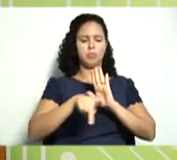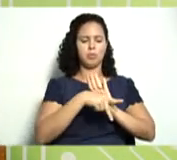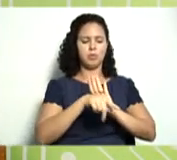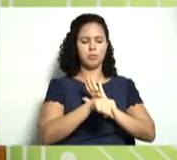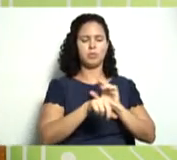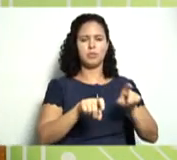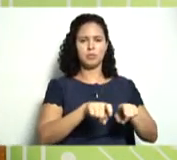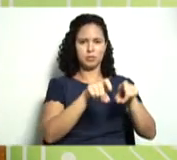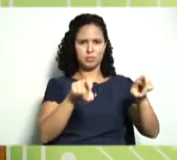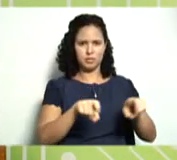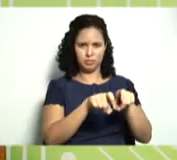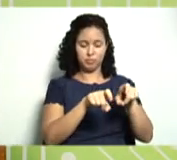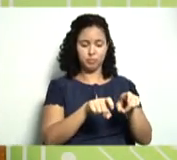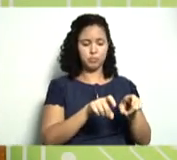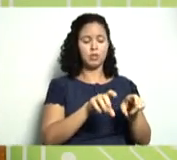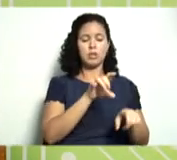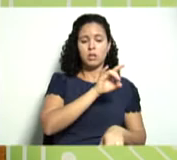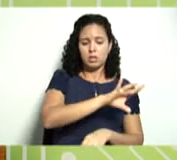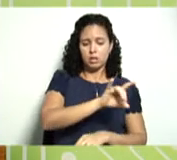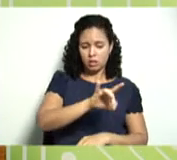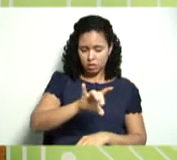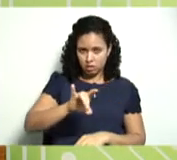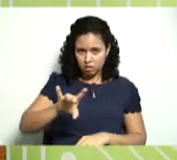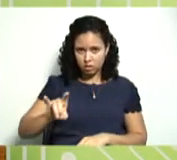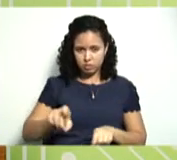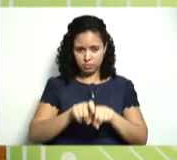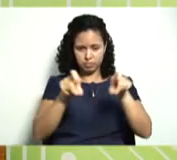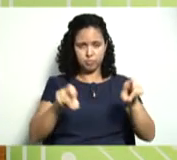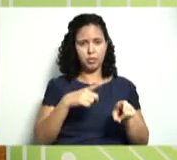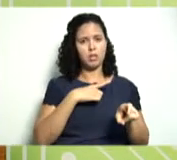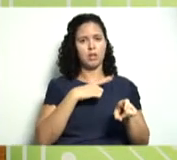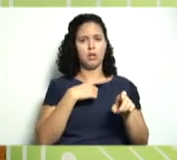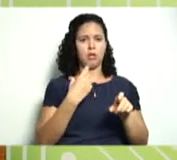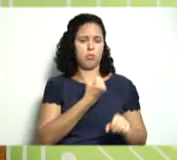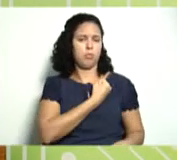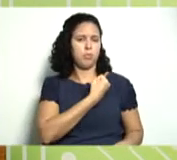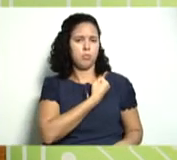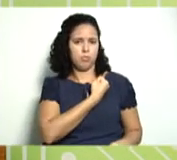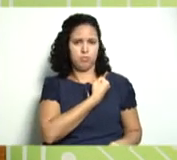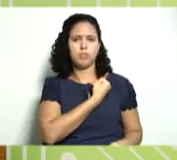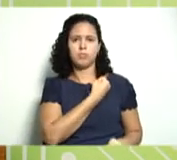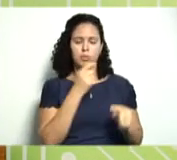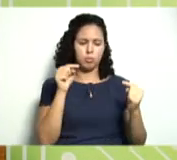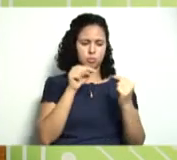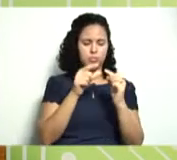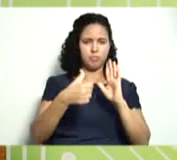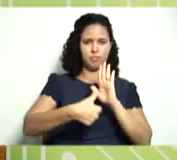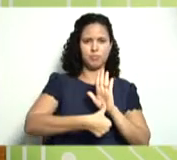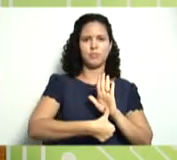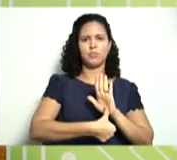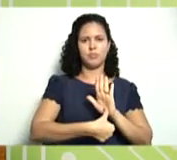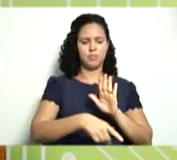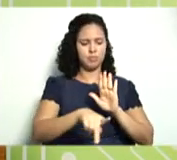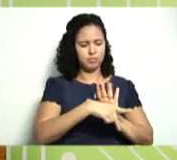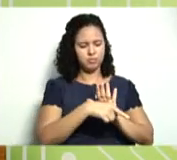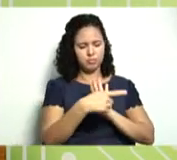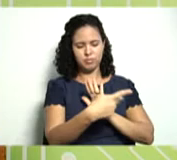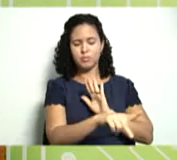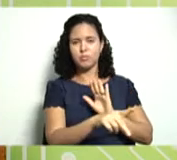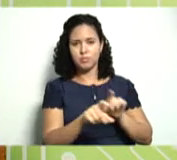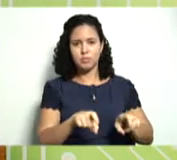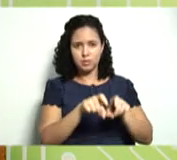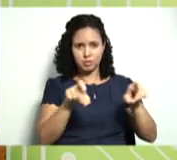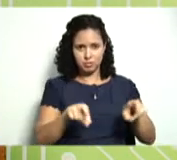tem uma identificação e esse protocolo pega a identificação dela então o ipê é uma sigla bem